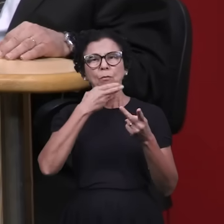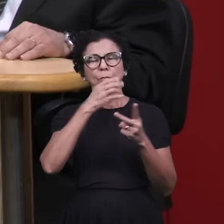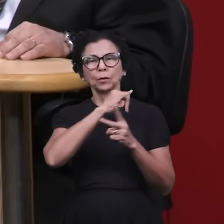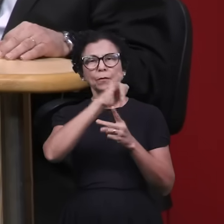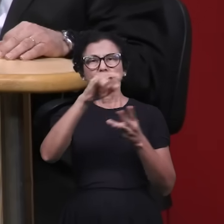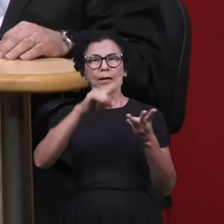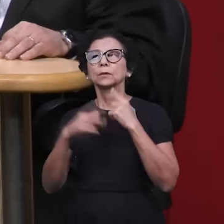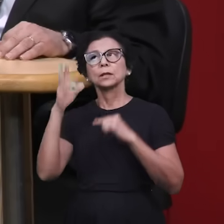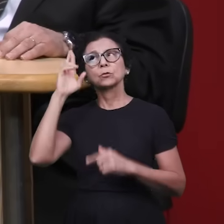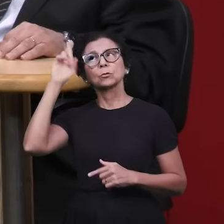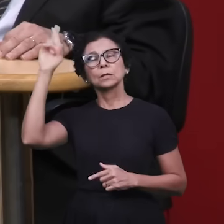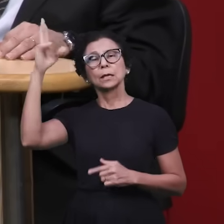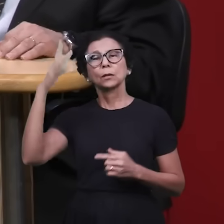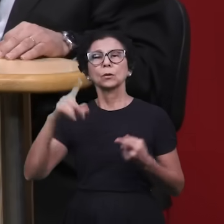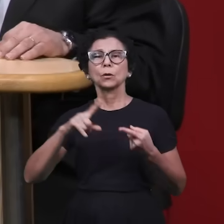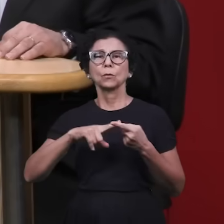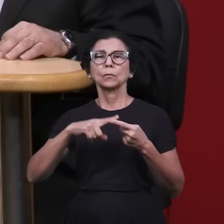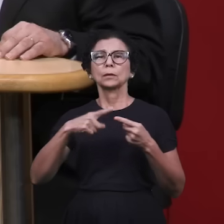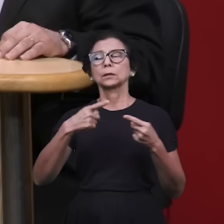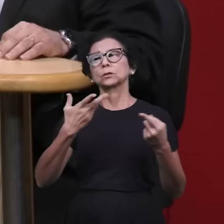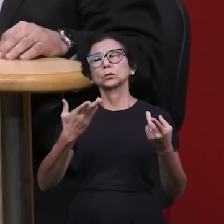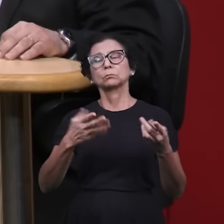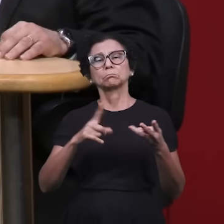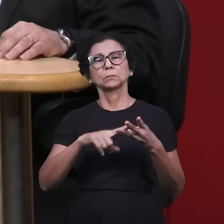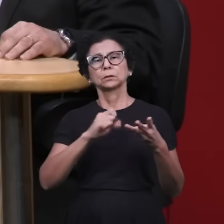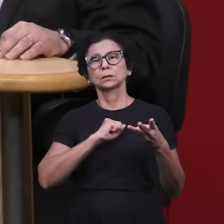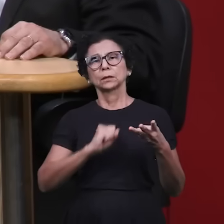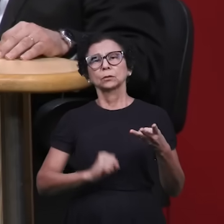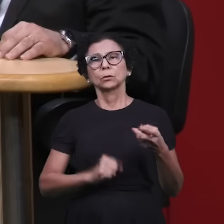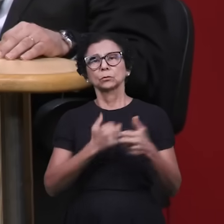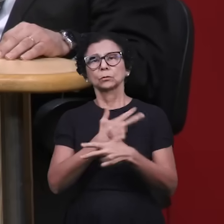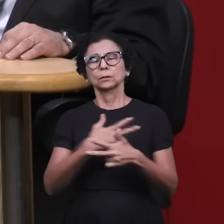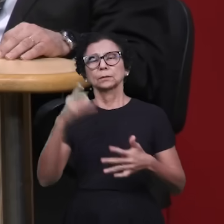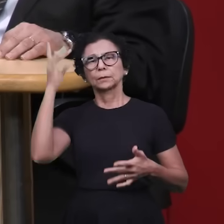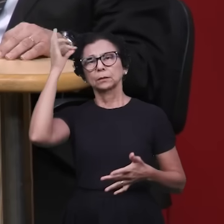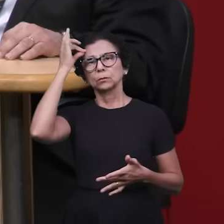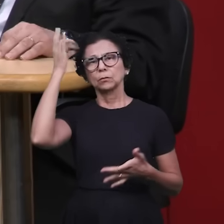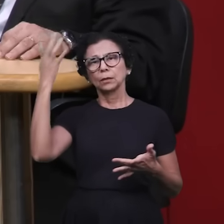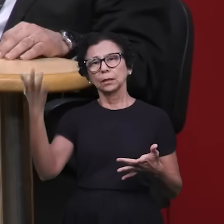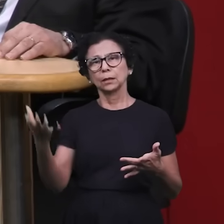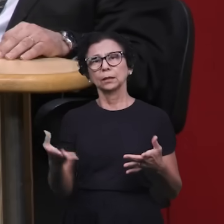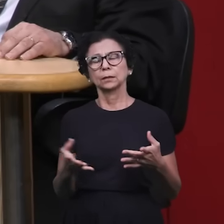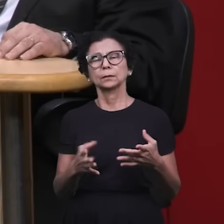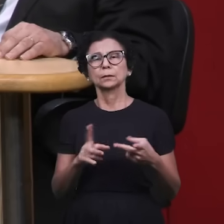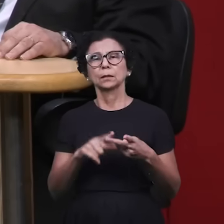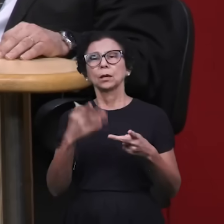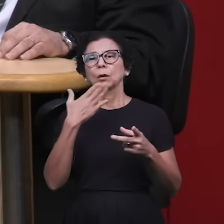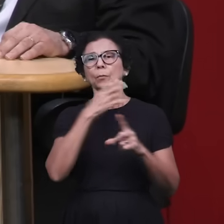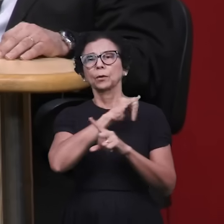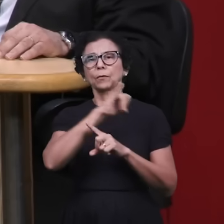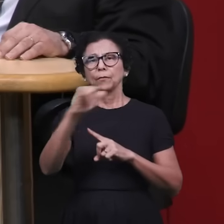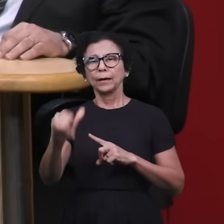vontade do Senhor no profeta, o sacerdote para cuidar das coisas espirituais. Aí vem